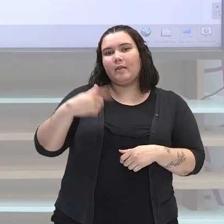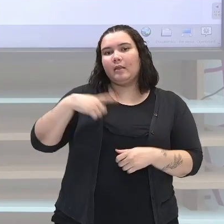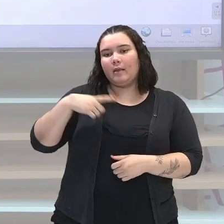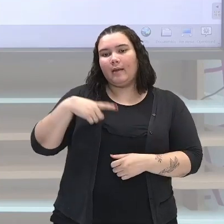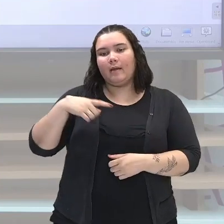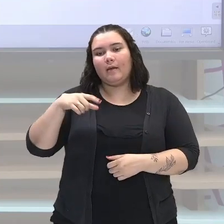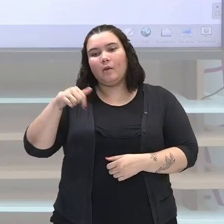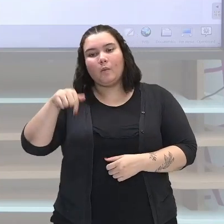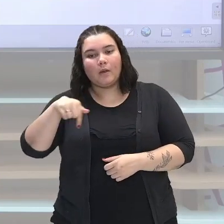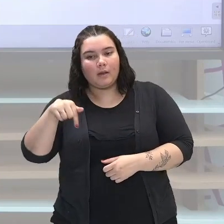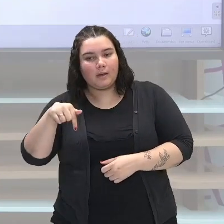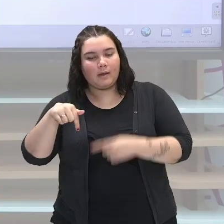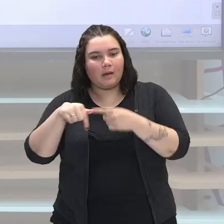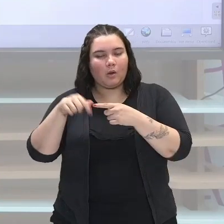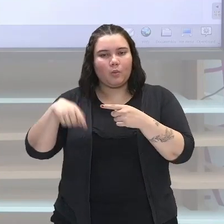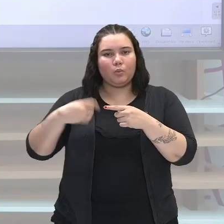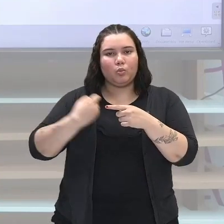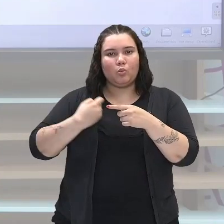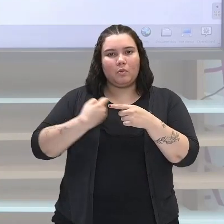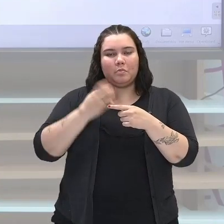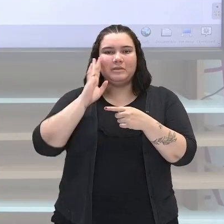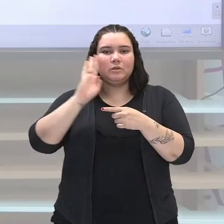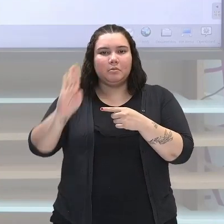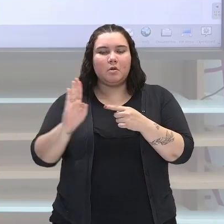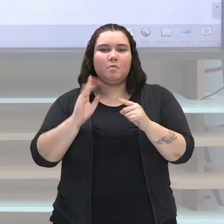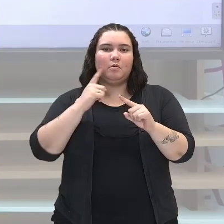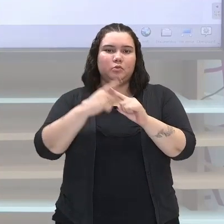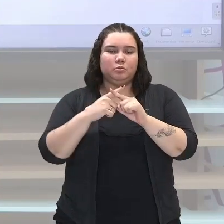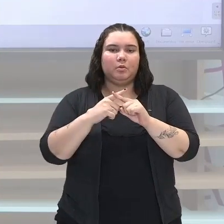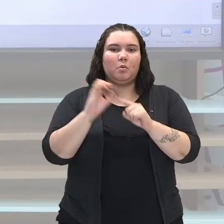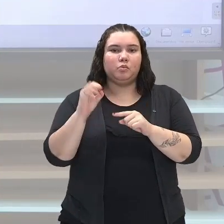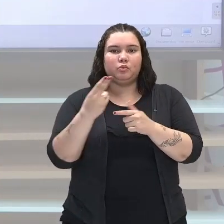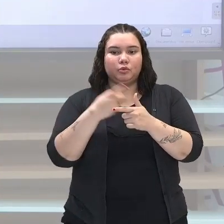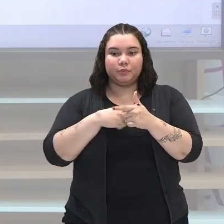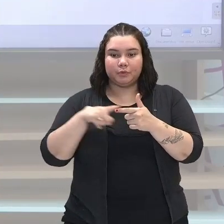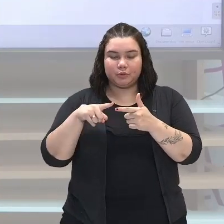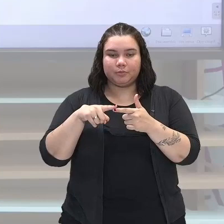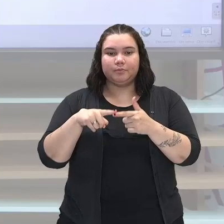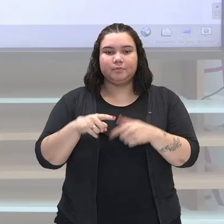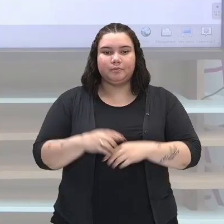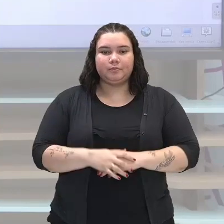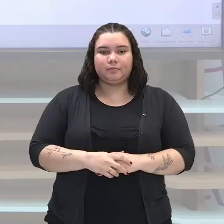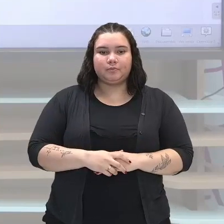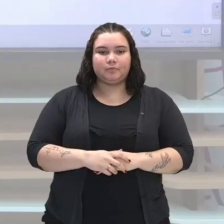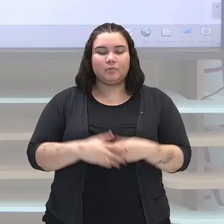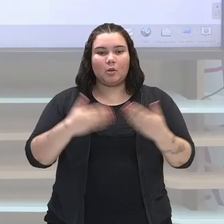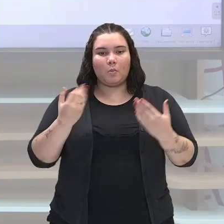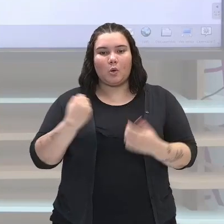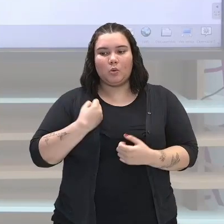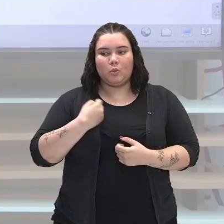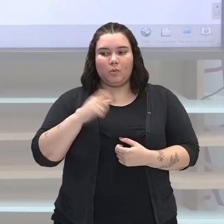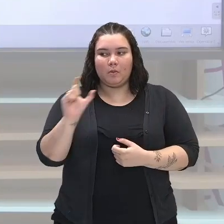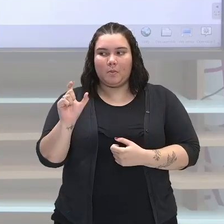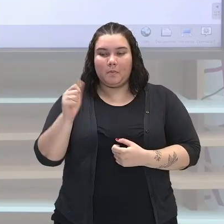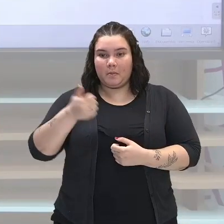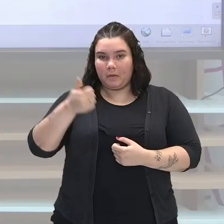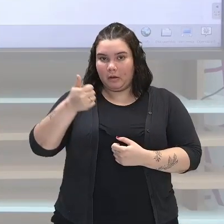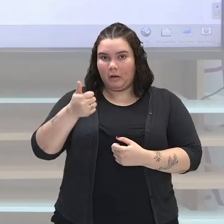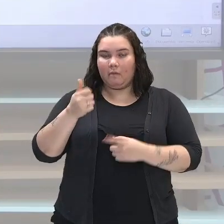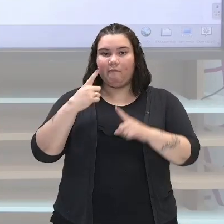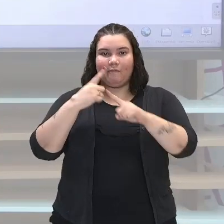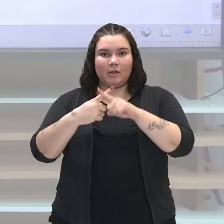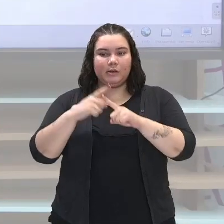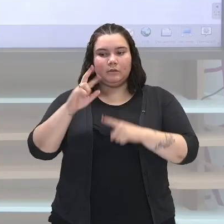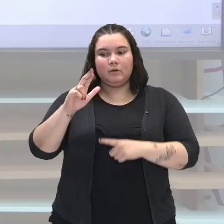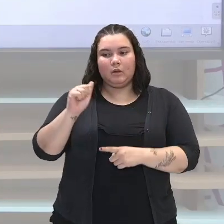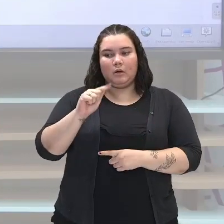bom? Você precisa ter o primeiro termo, tá? Tem que ter o primeiro termo. E aí, com esse primeiro termo, multiplicado com a